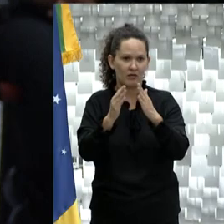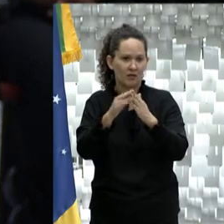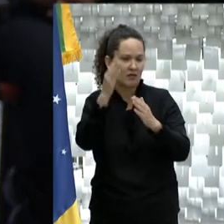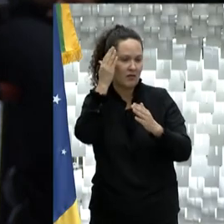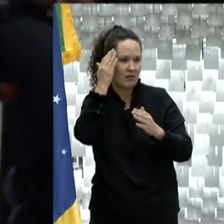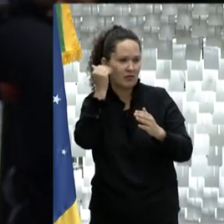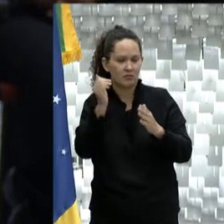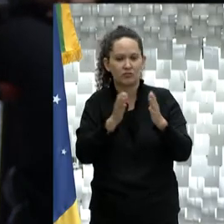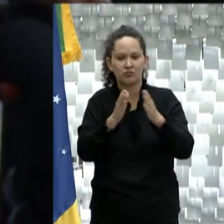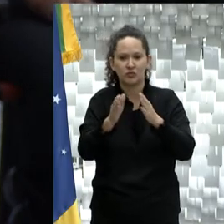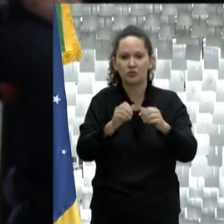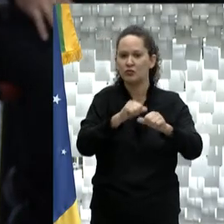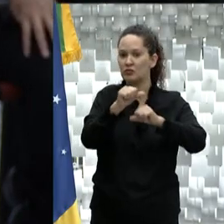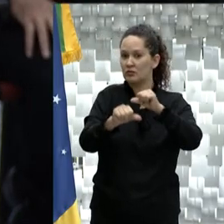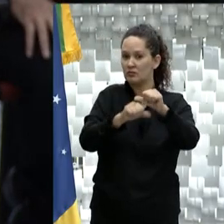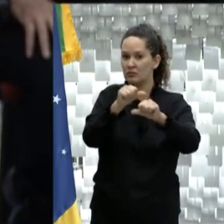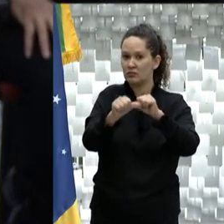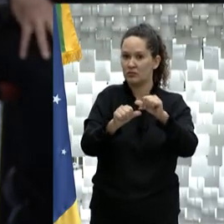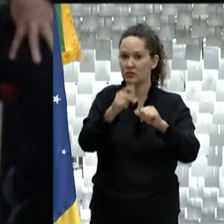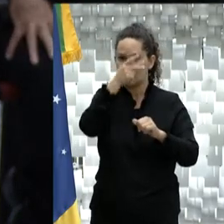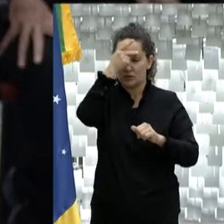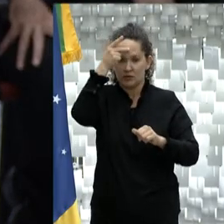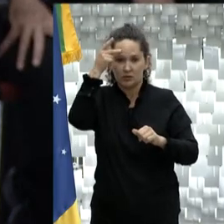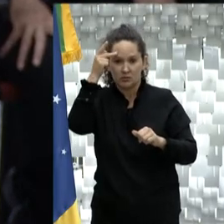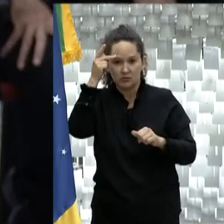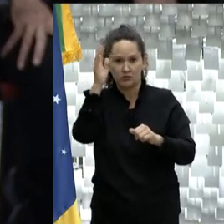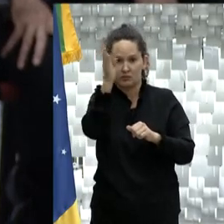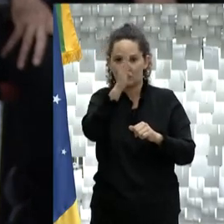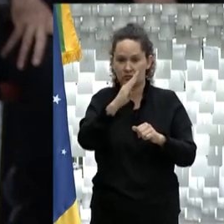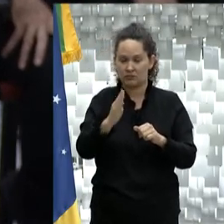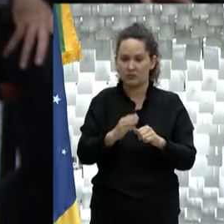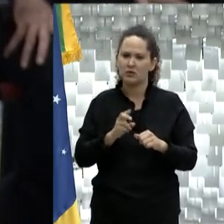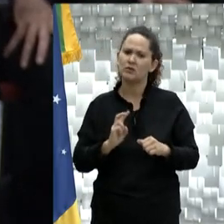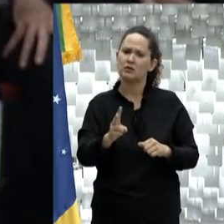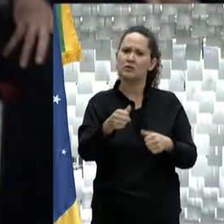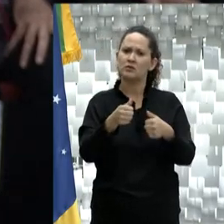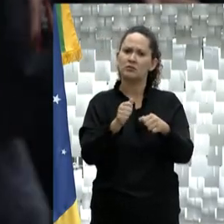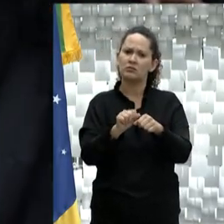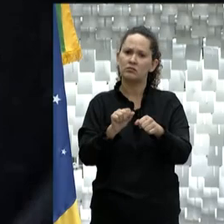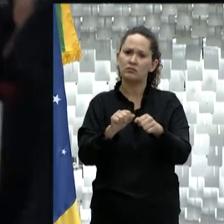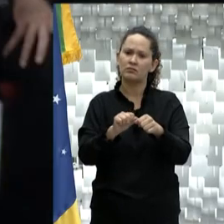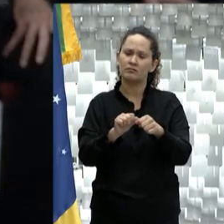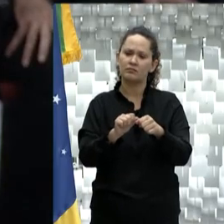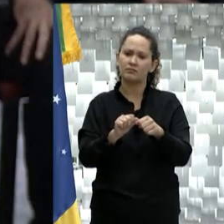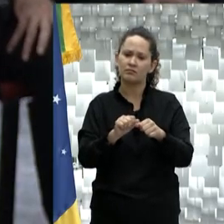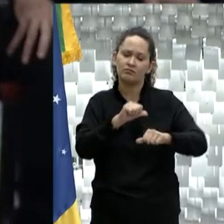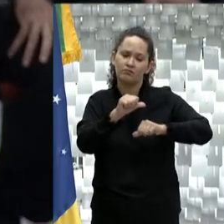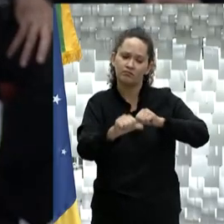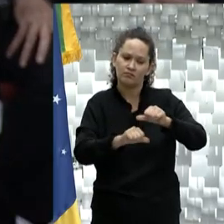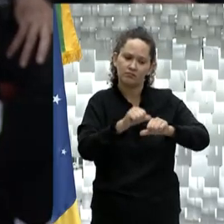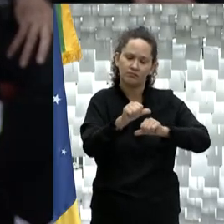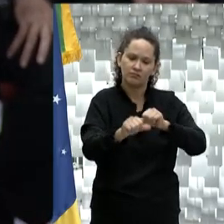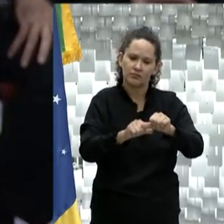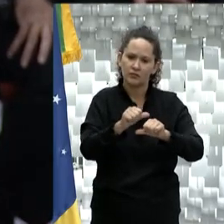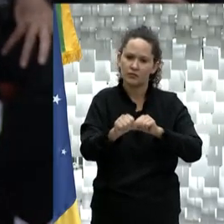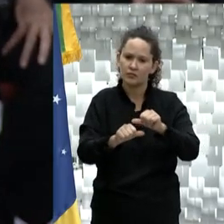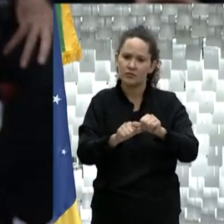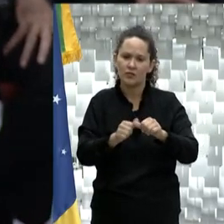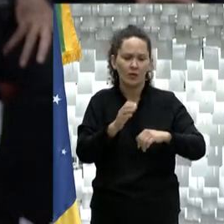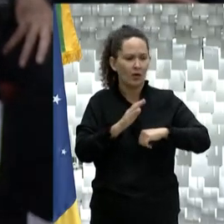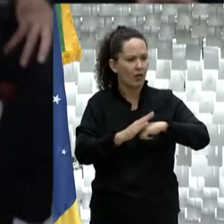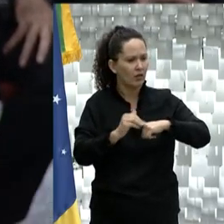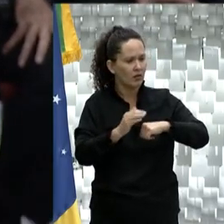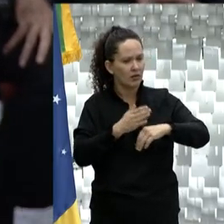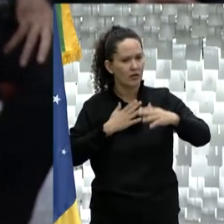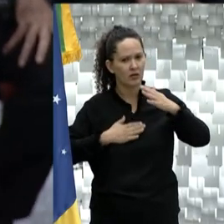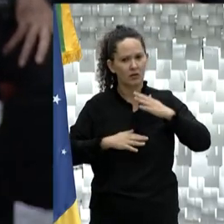de polarização e transição do povo brasileiro, cumprir o que sempre fez, a sua missão transformadora, serena, cautelosa,